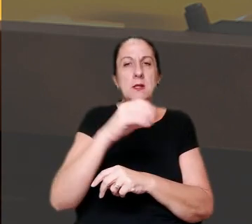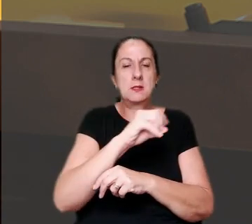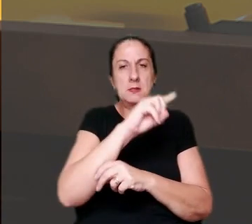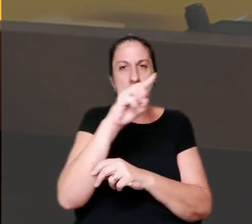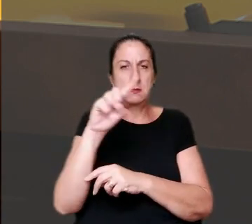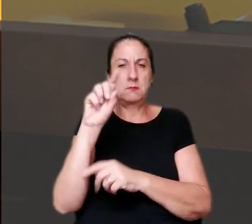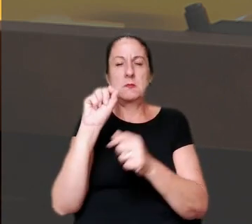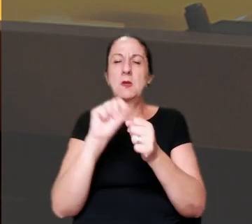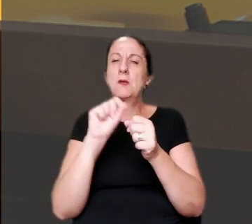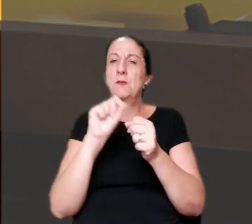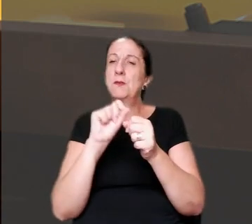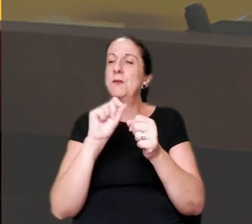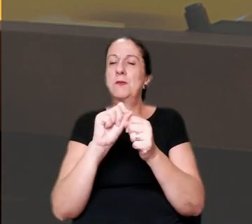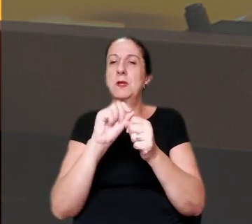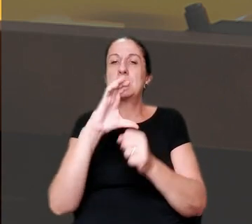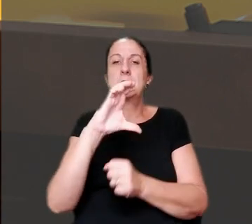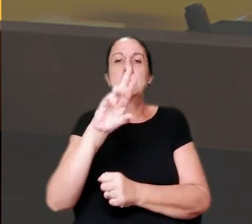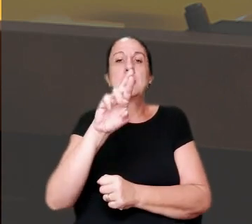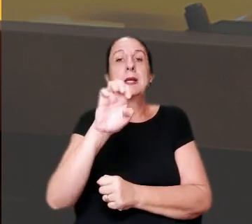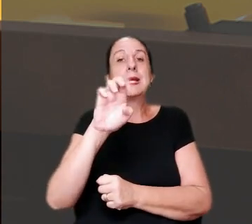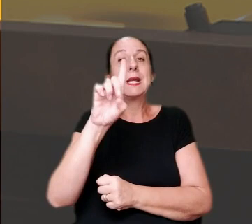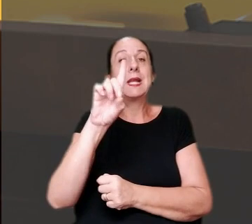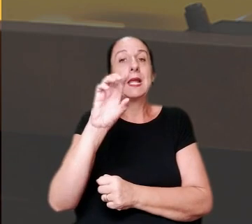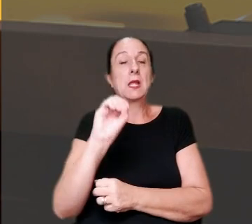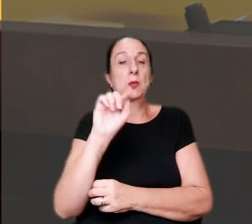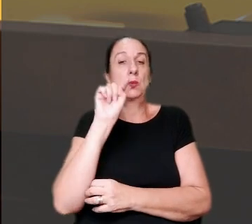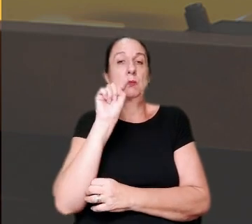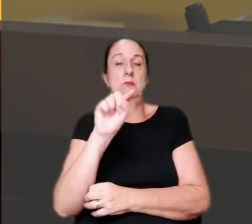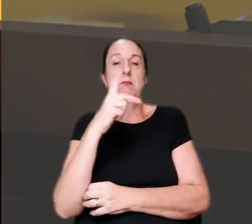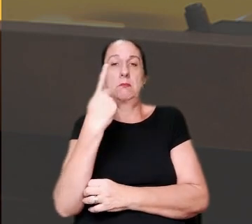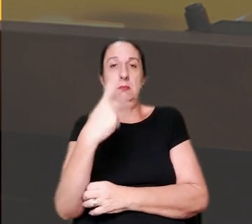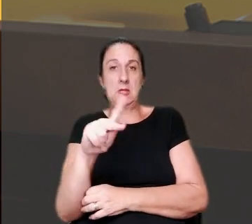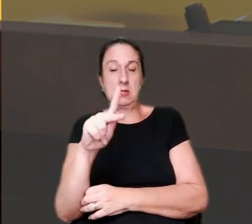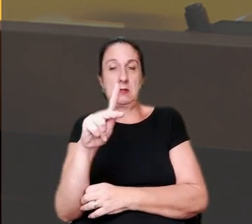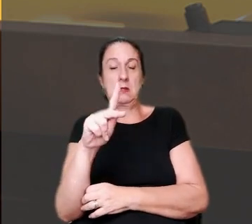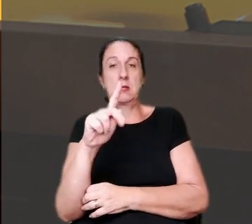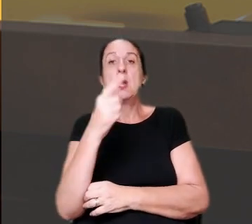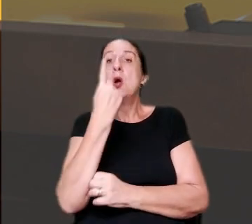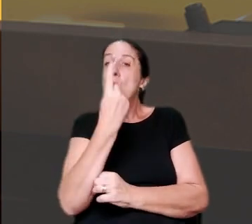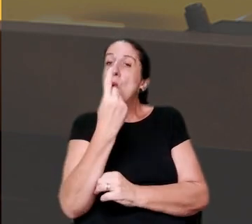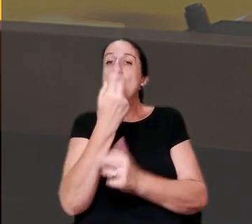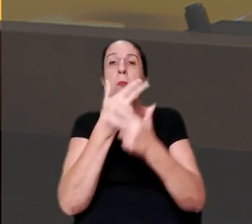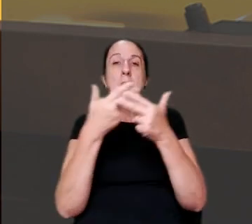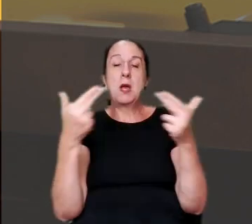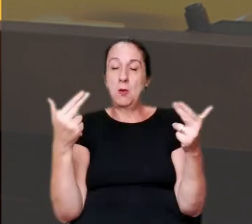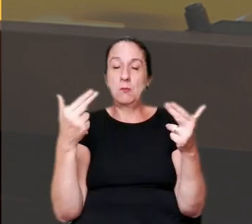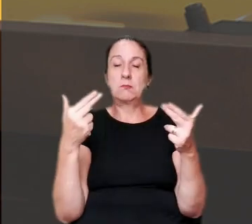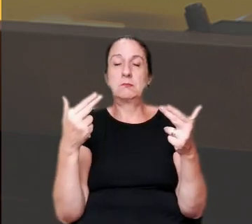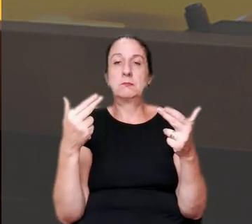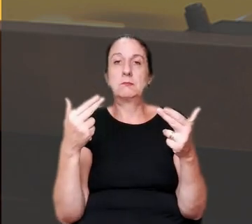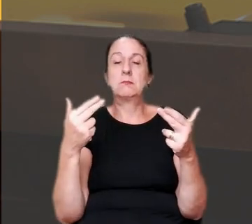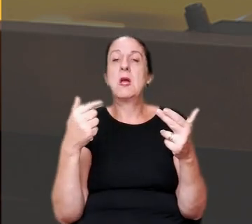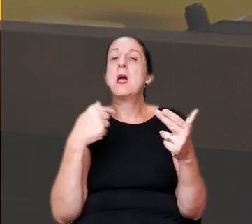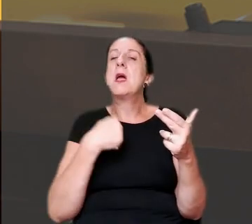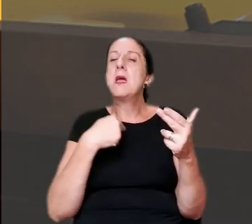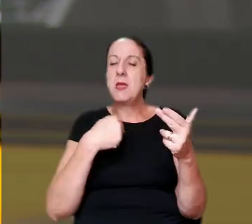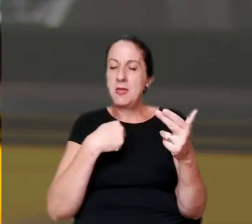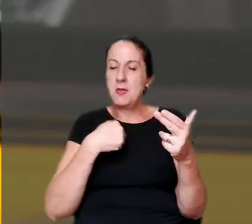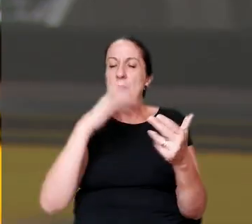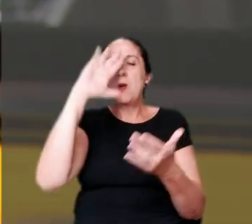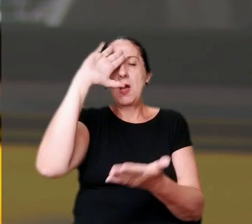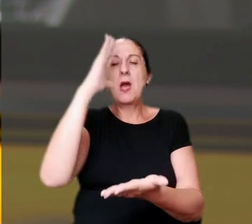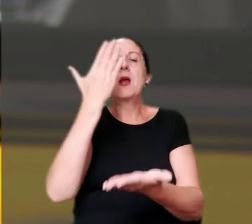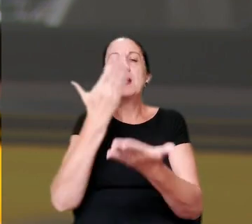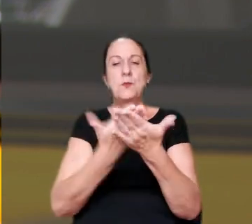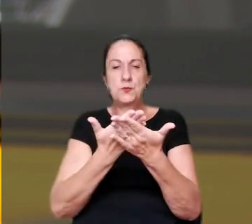Moços, ele apresenta o credo dele. O credo. E um dos artigos do credo de Rui Barbosa é: